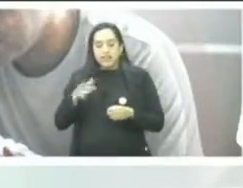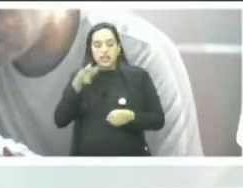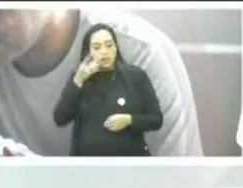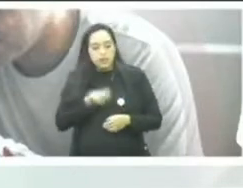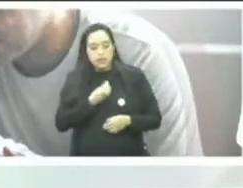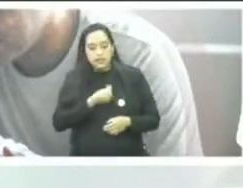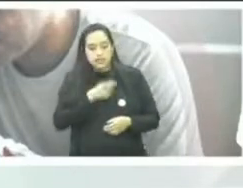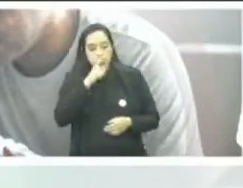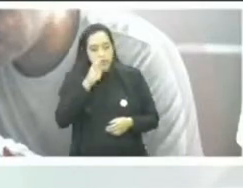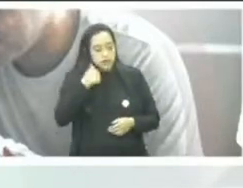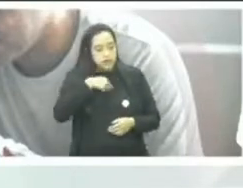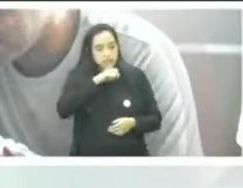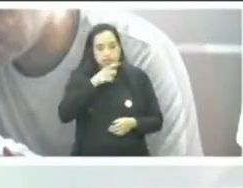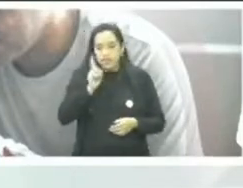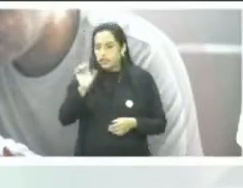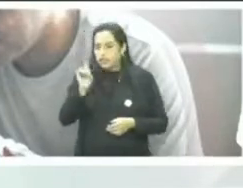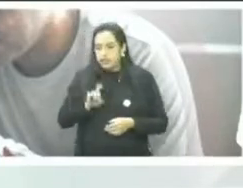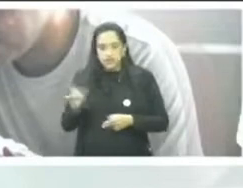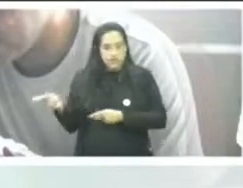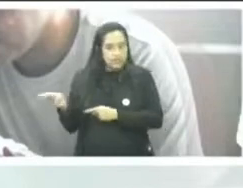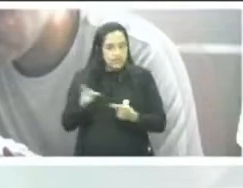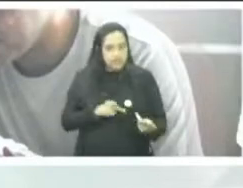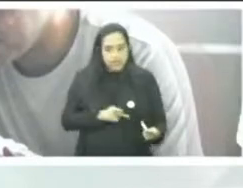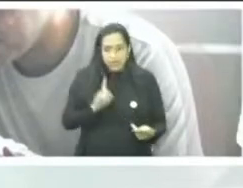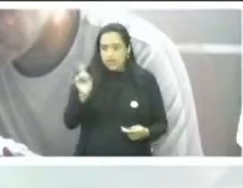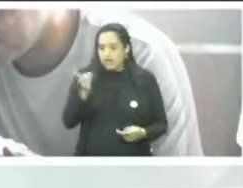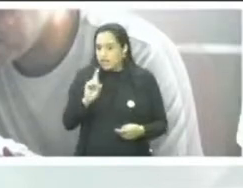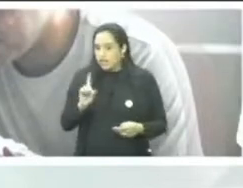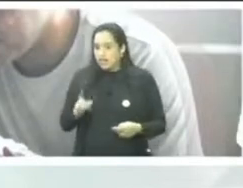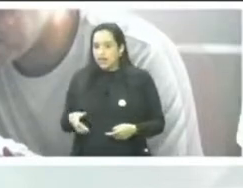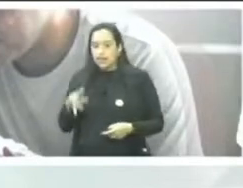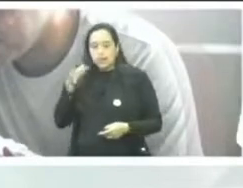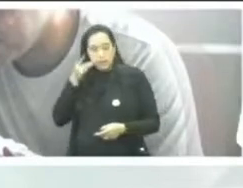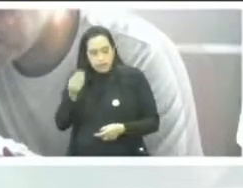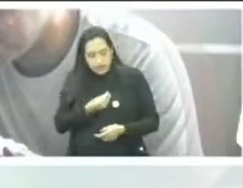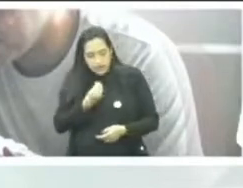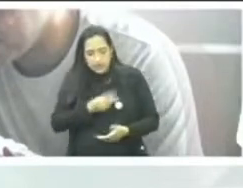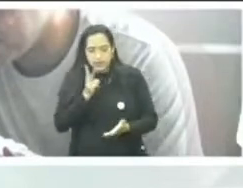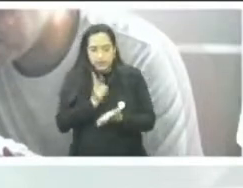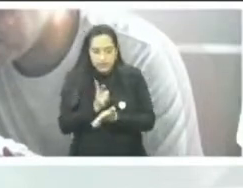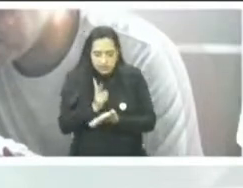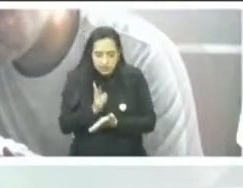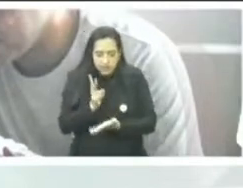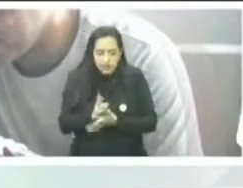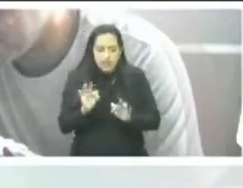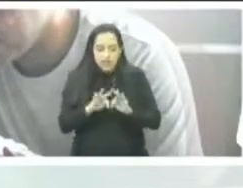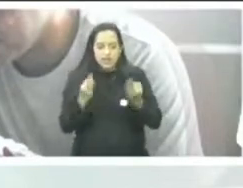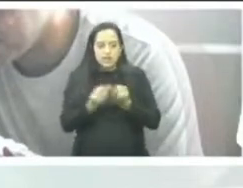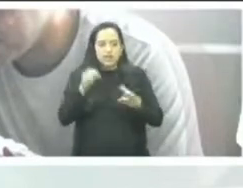são visitas, presença integral, permanência da família no âmbito